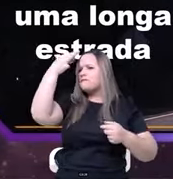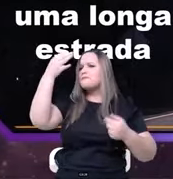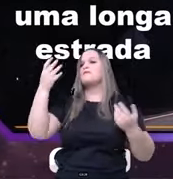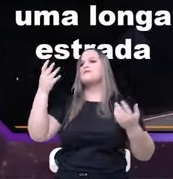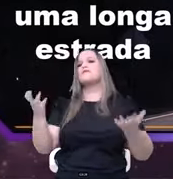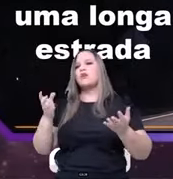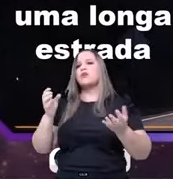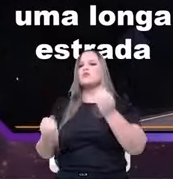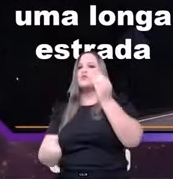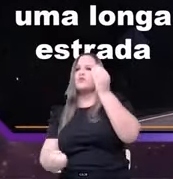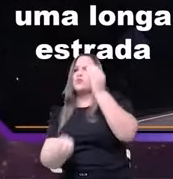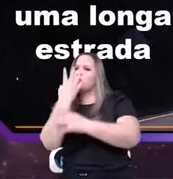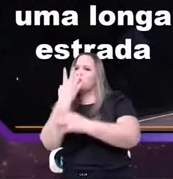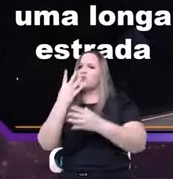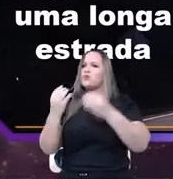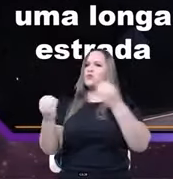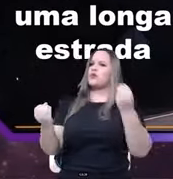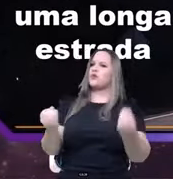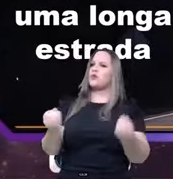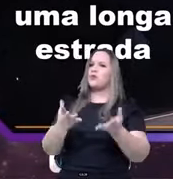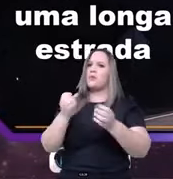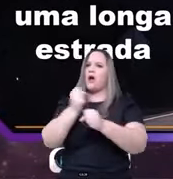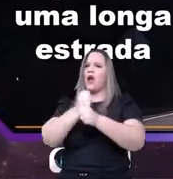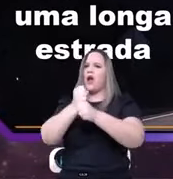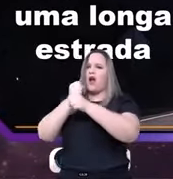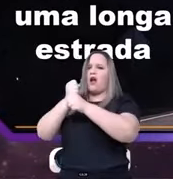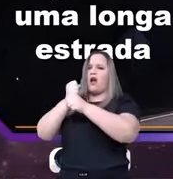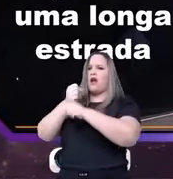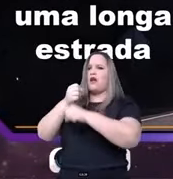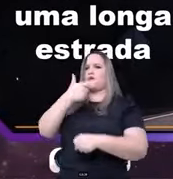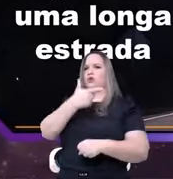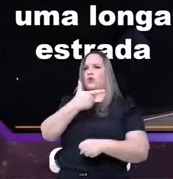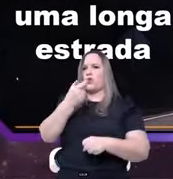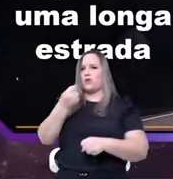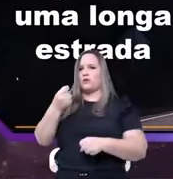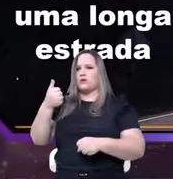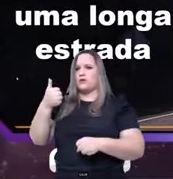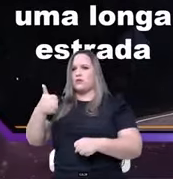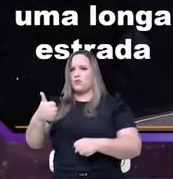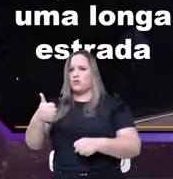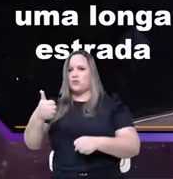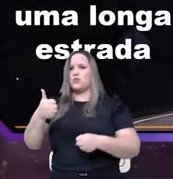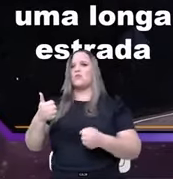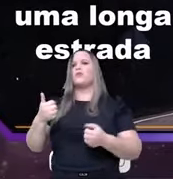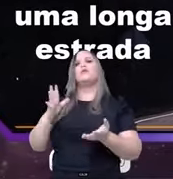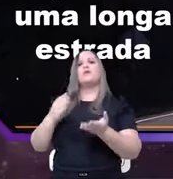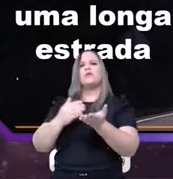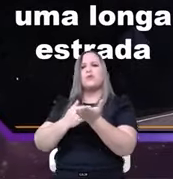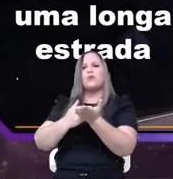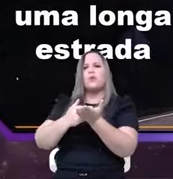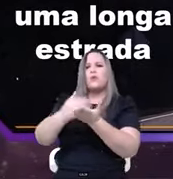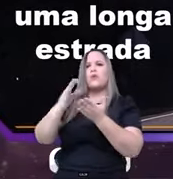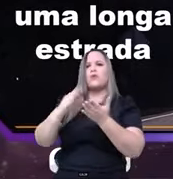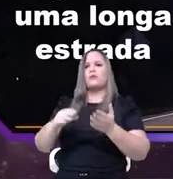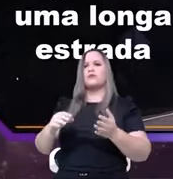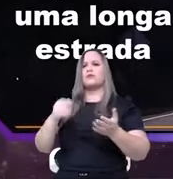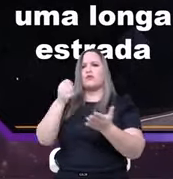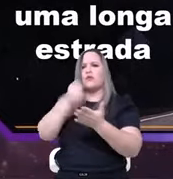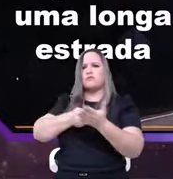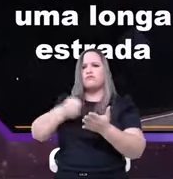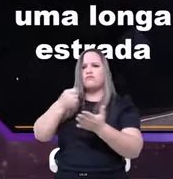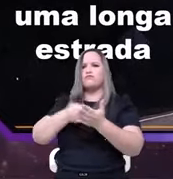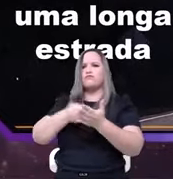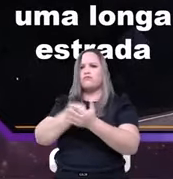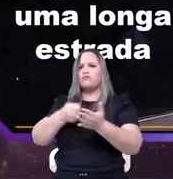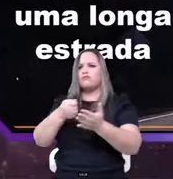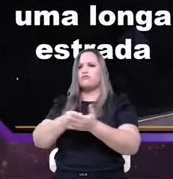surgiu, foi assim, aprimorada em 2000, 2001, quando foi feito um manifesto. Um manifesto que foi para